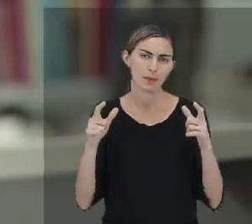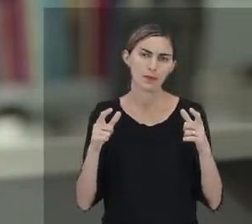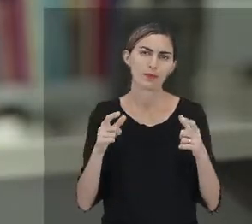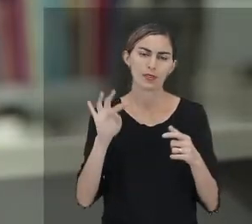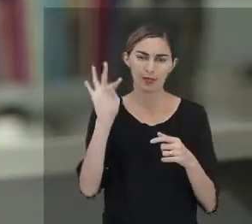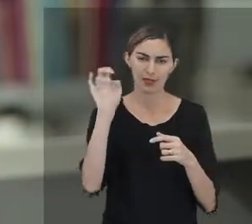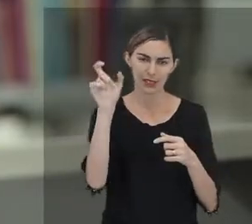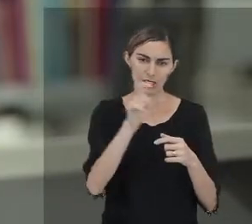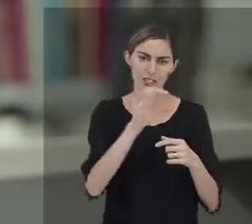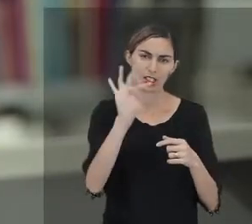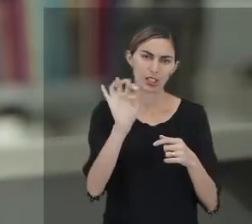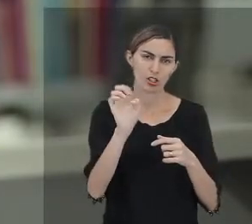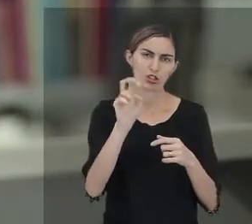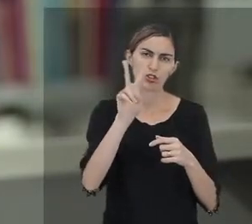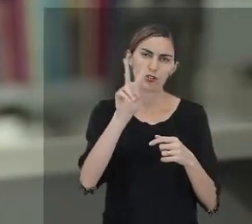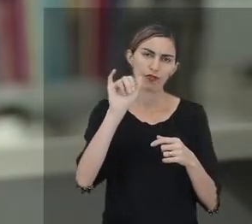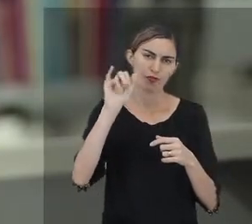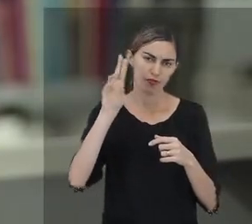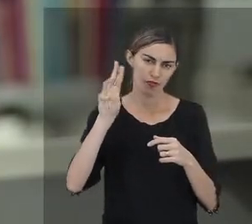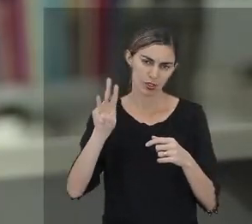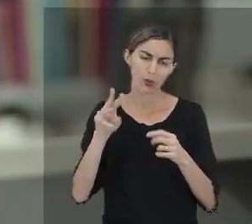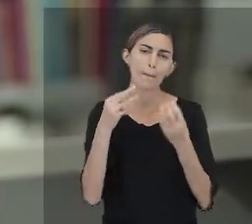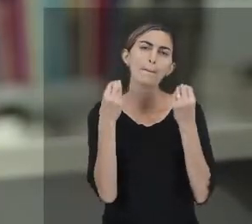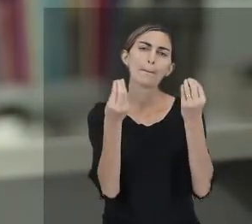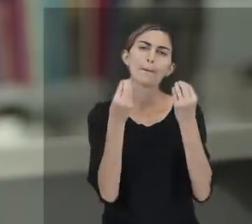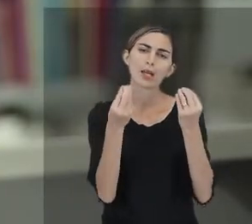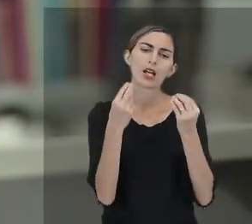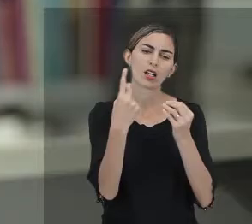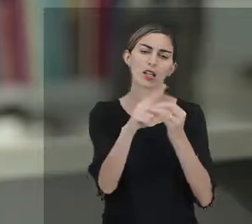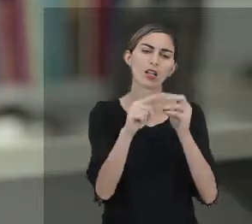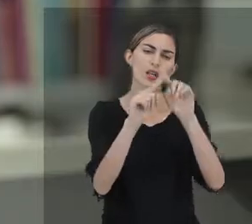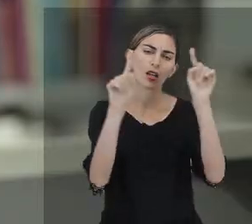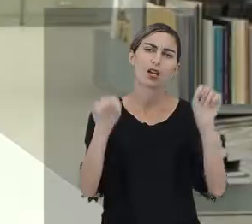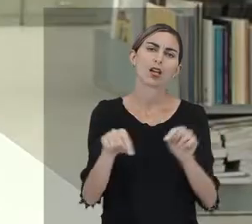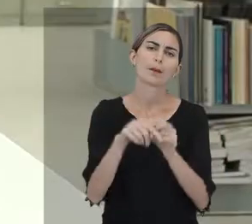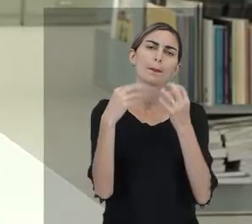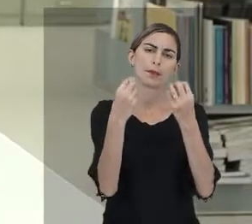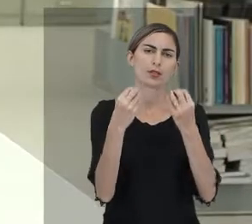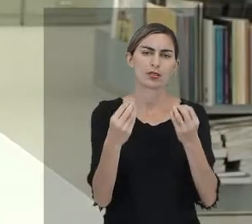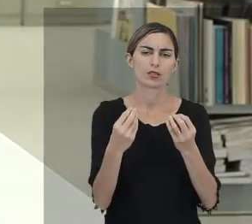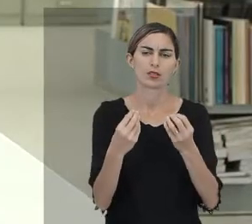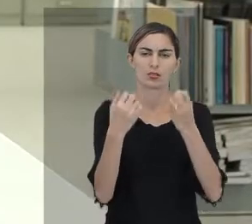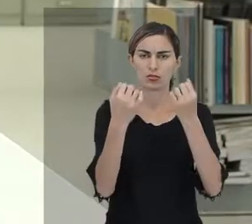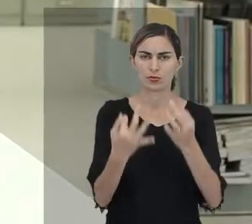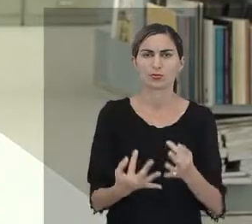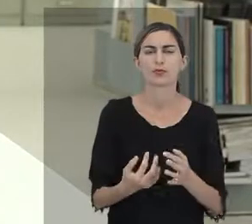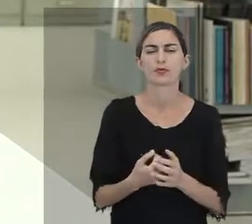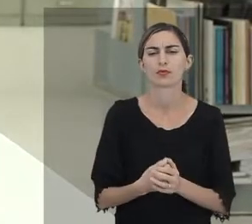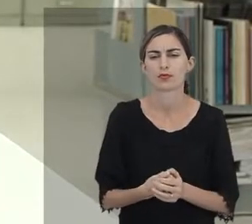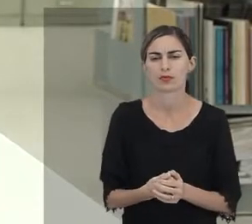Edit Text vem acompanhado de um Text View, que é para dizer para que serve aquele campo, certo? Ou você pode colocar